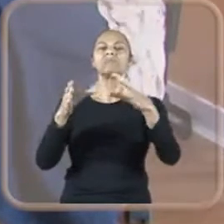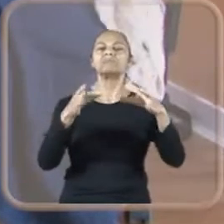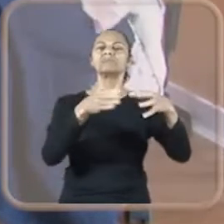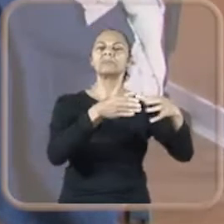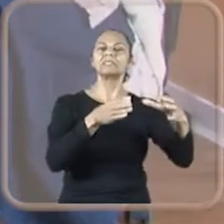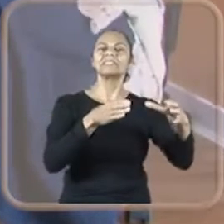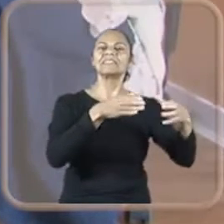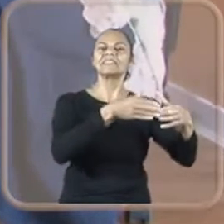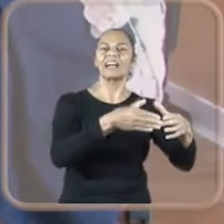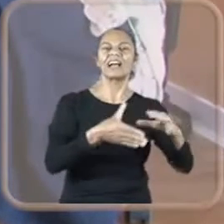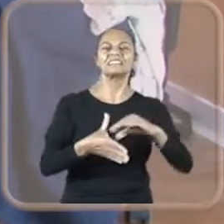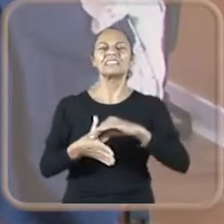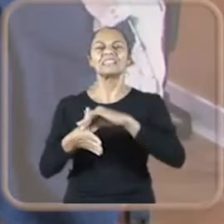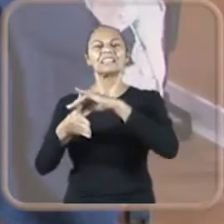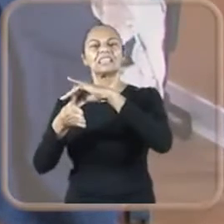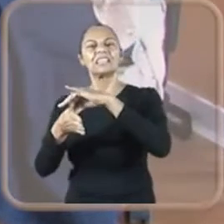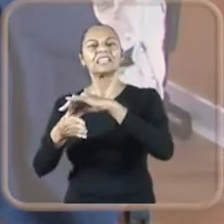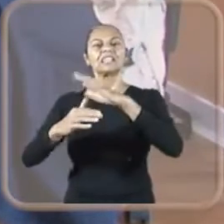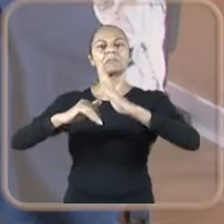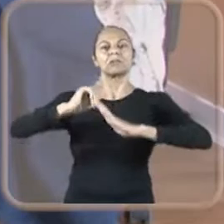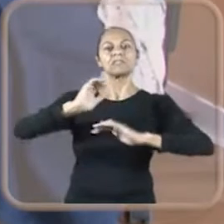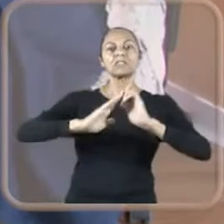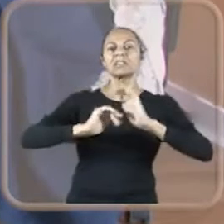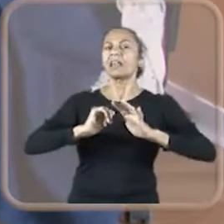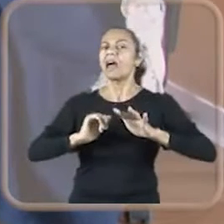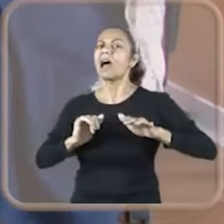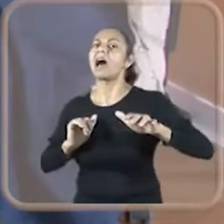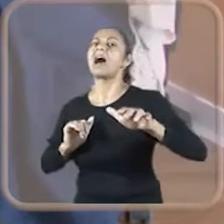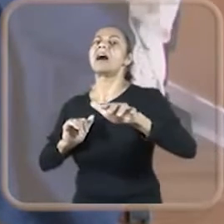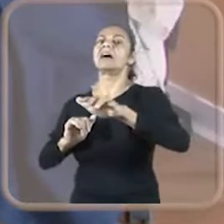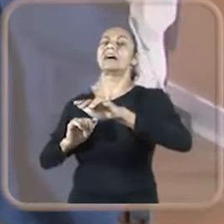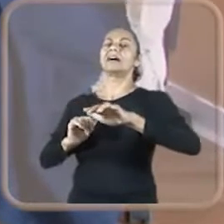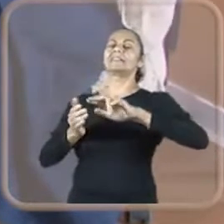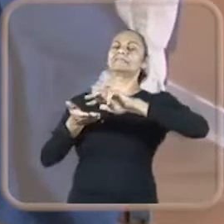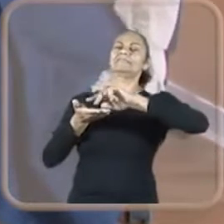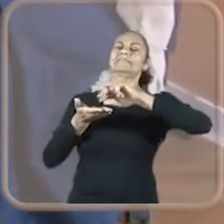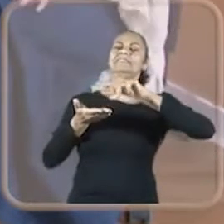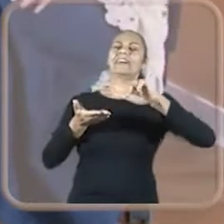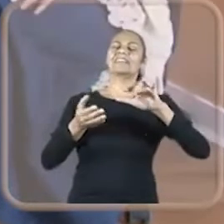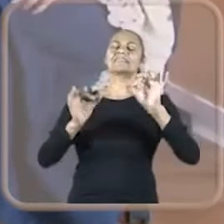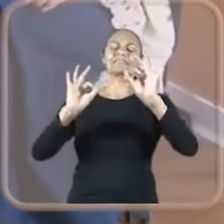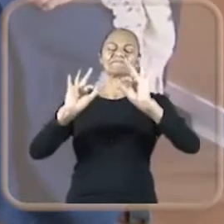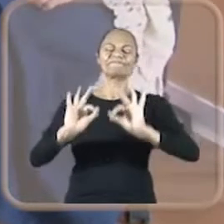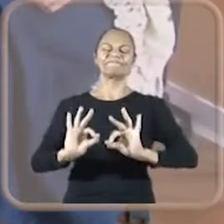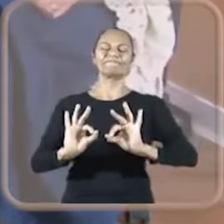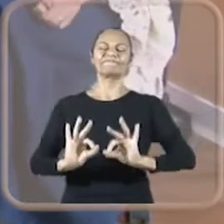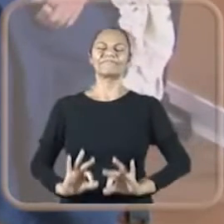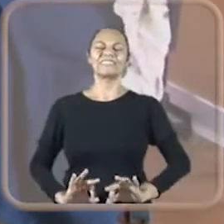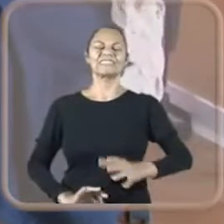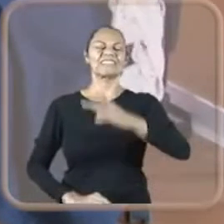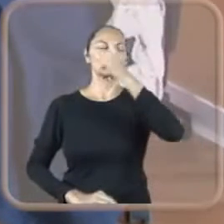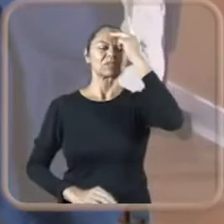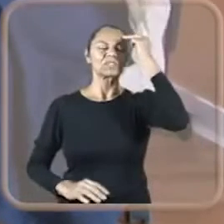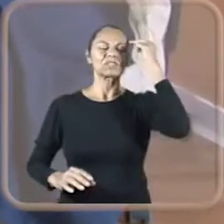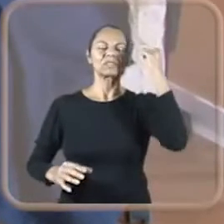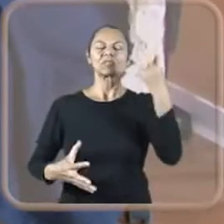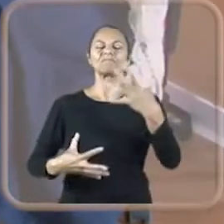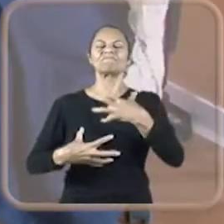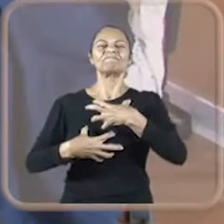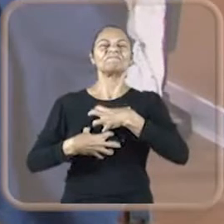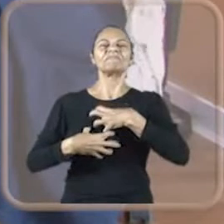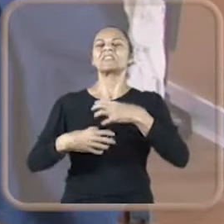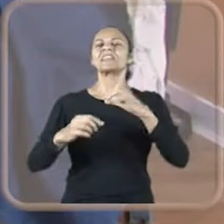também, através das lideranças, dos moradores comuns, dos profissionais de todas as áreas, eu tenho certeza que as pessoas